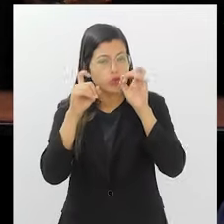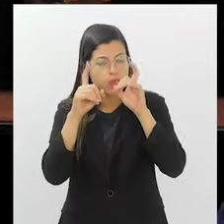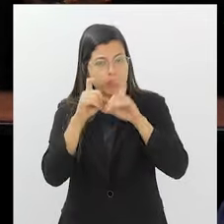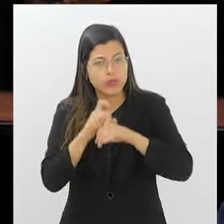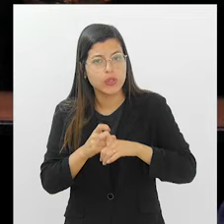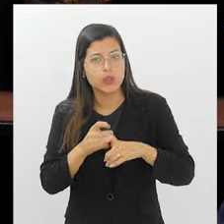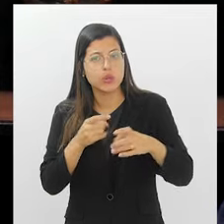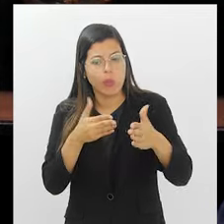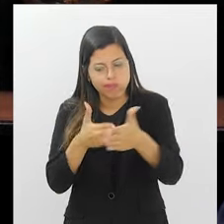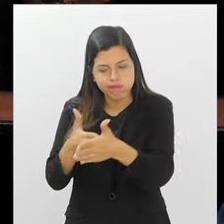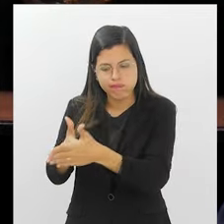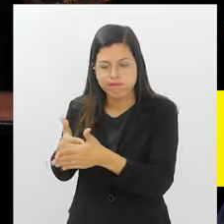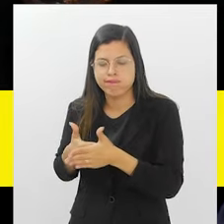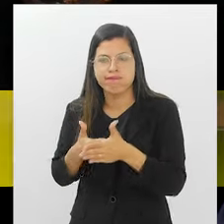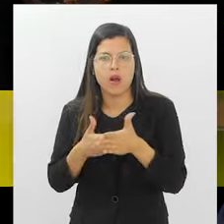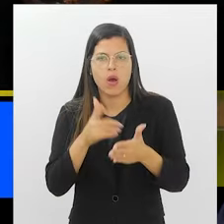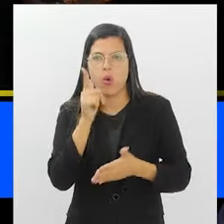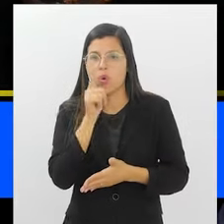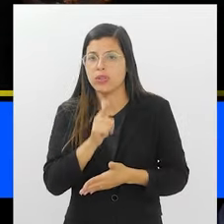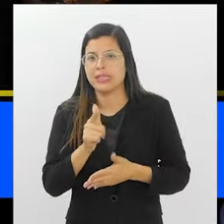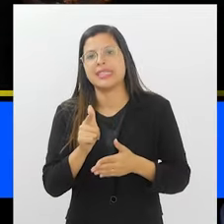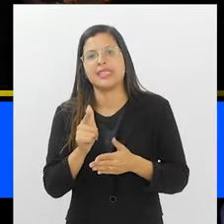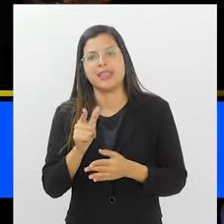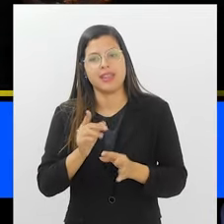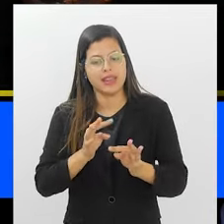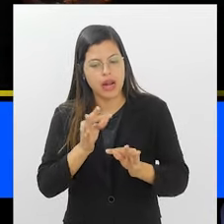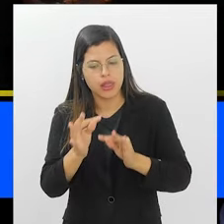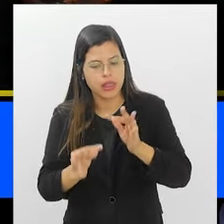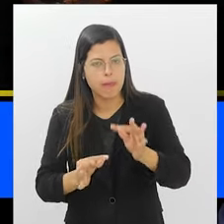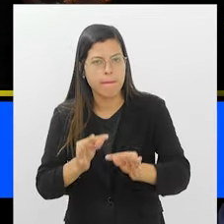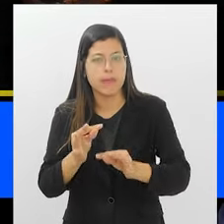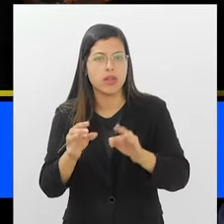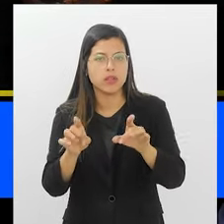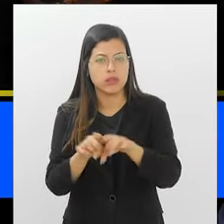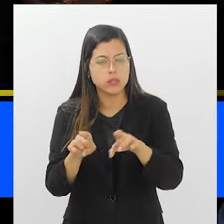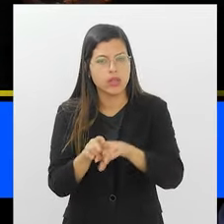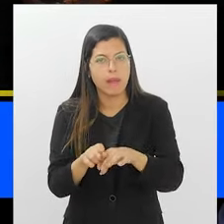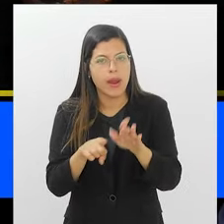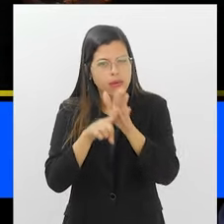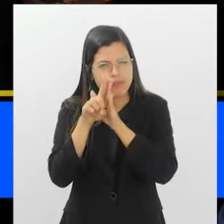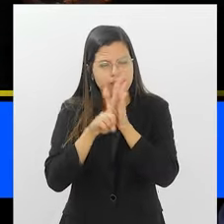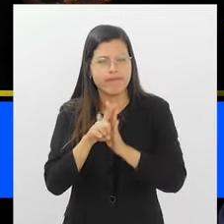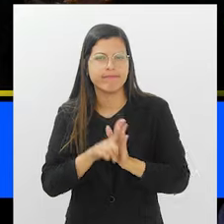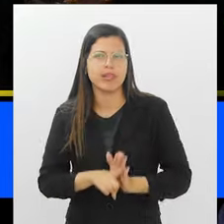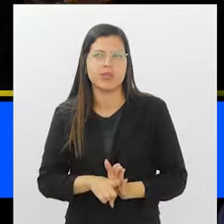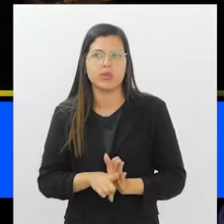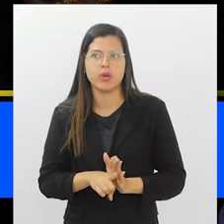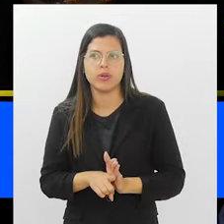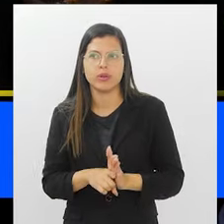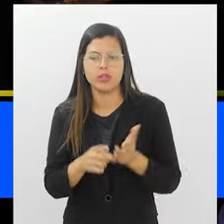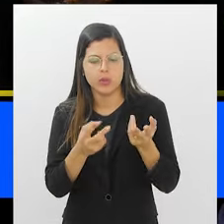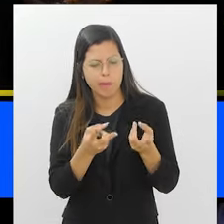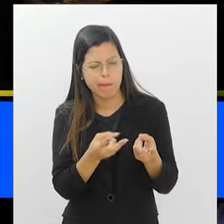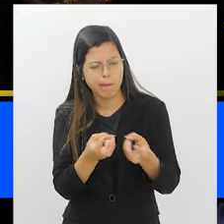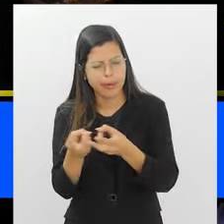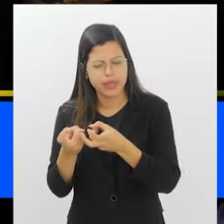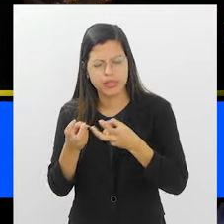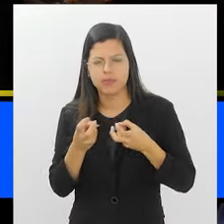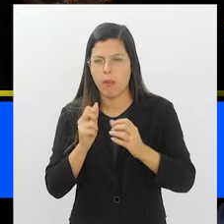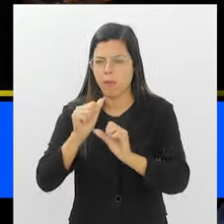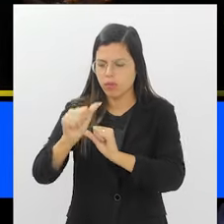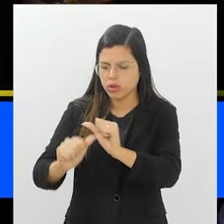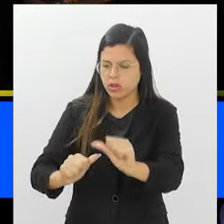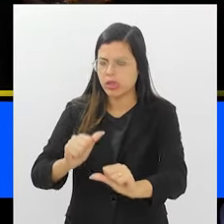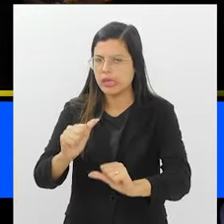é muito difícil o acesso de muitas famílias, né, ao tratamento, ao próprio diagnóstico. Observa-se as mudanças,